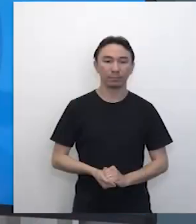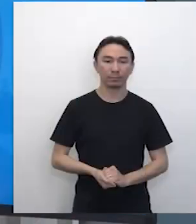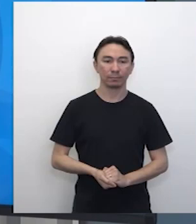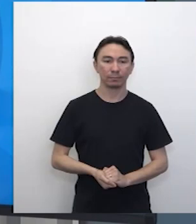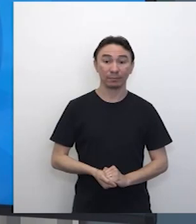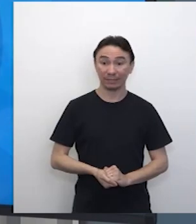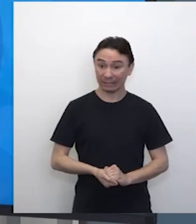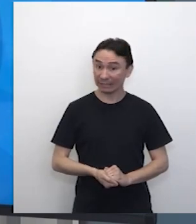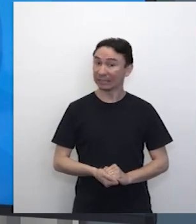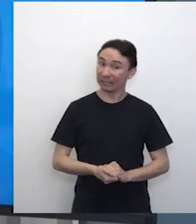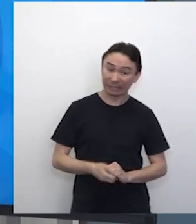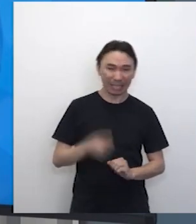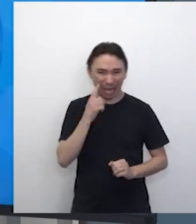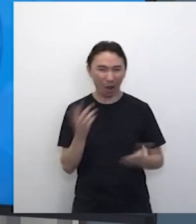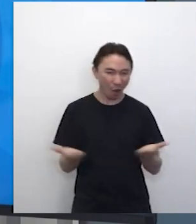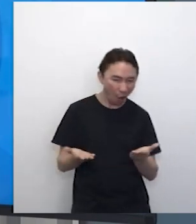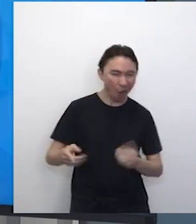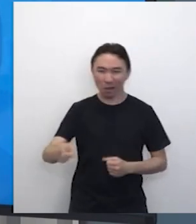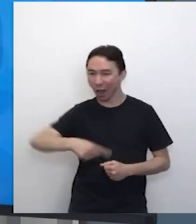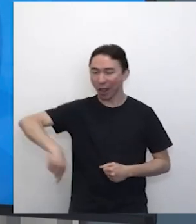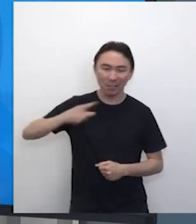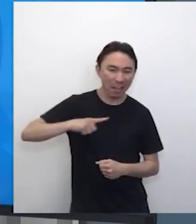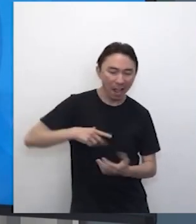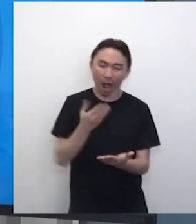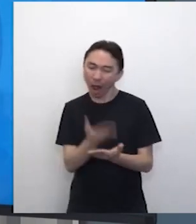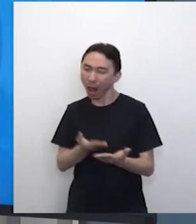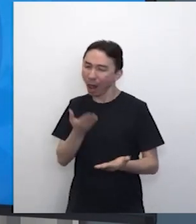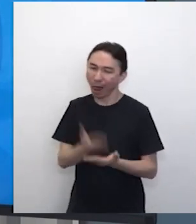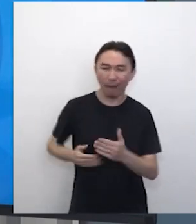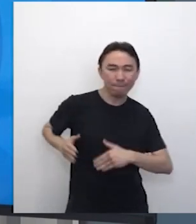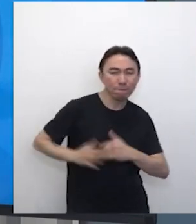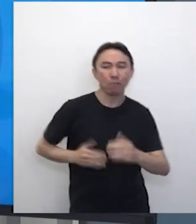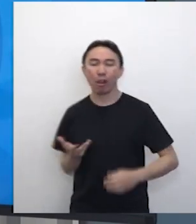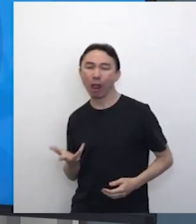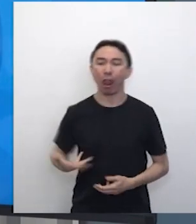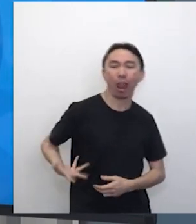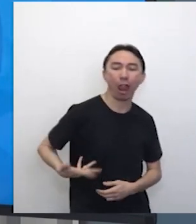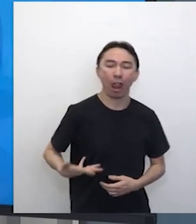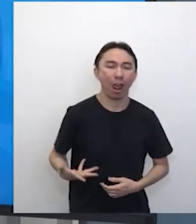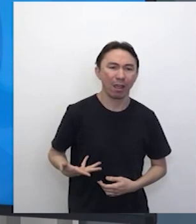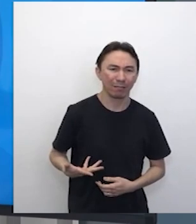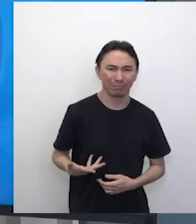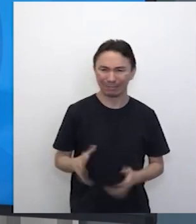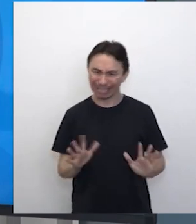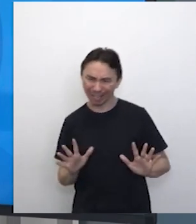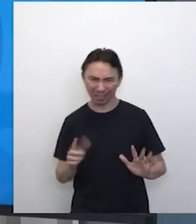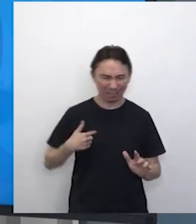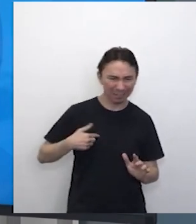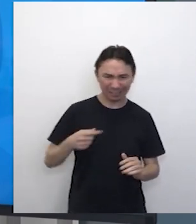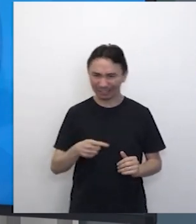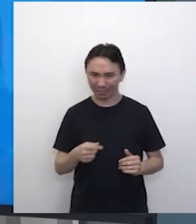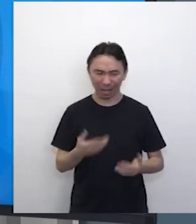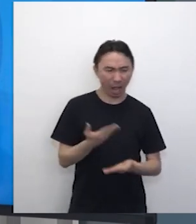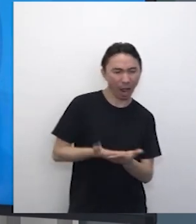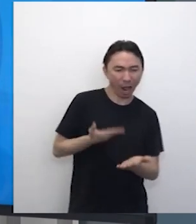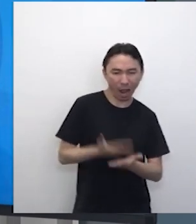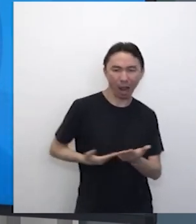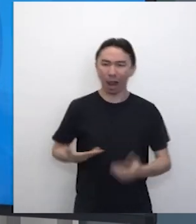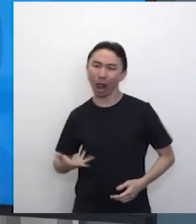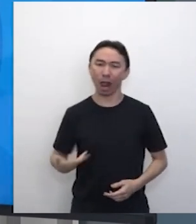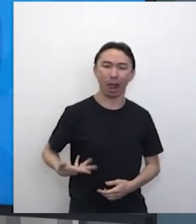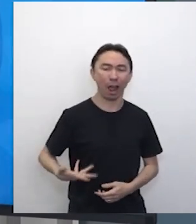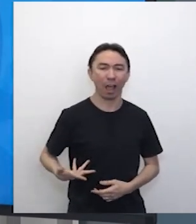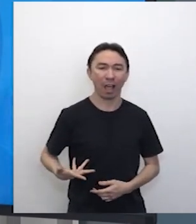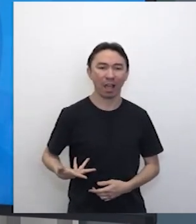Eita, que agora nós vai ter uma aula muito louca com a professora Cláudia. Como assim? Eita, nós vai ter uma aula muito louca? Falaremos